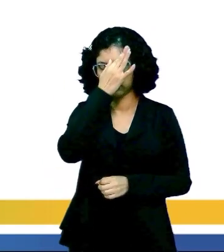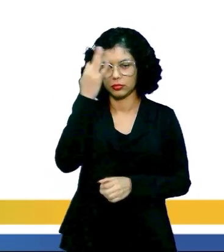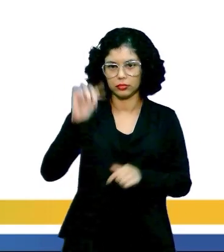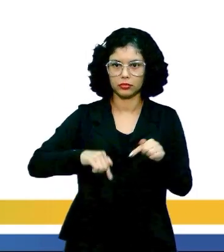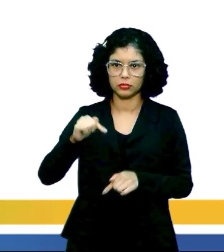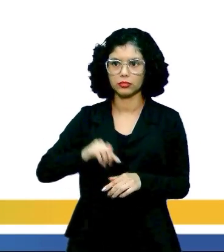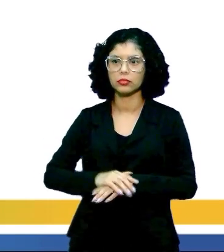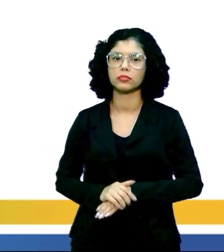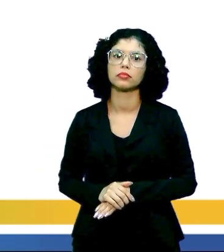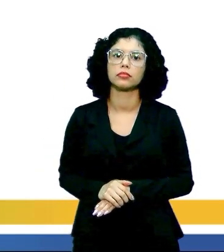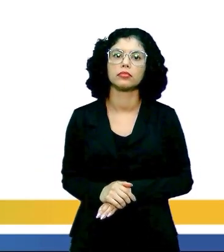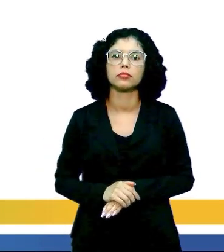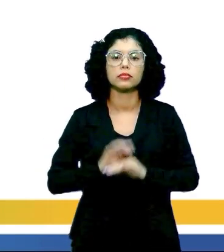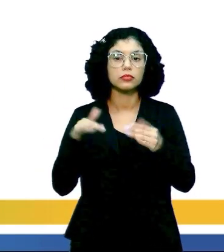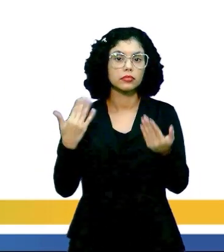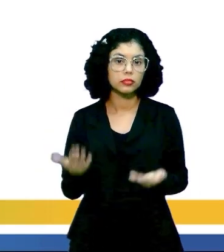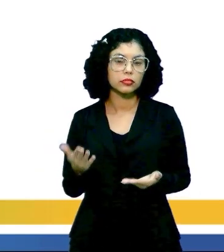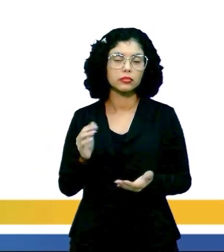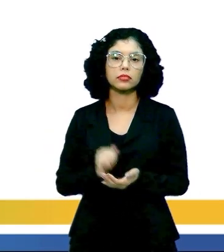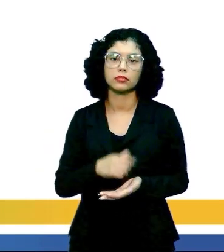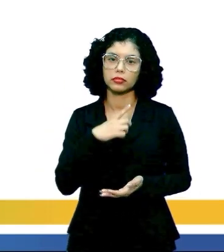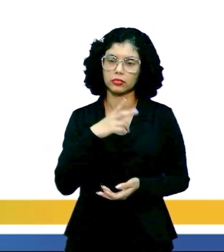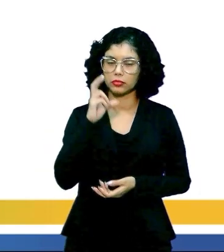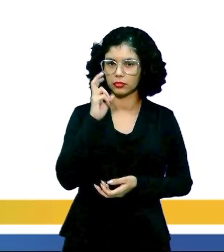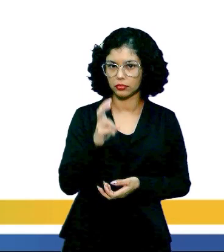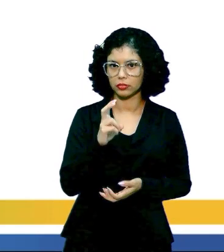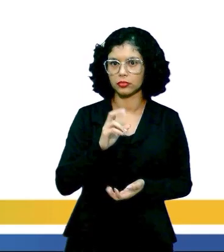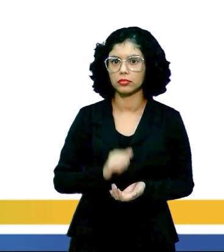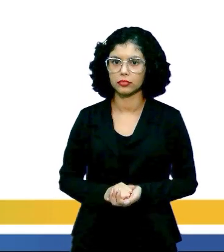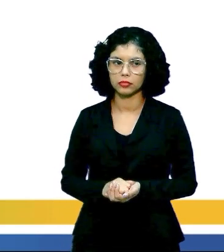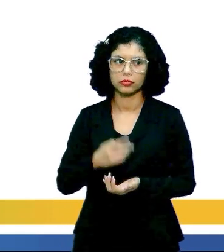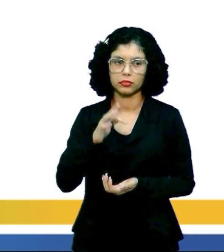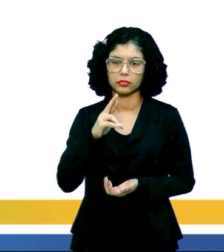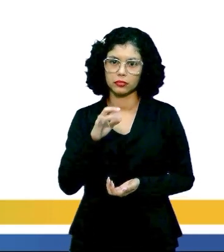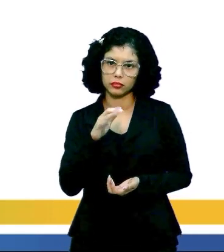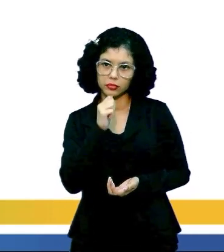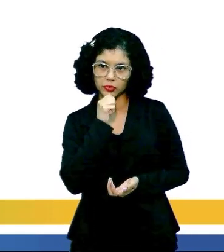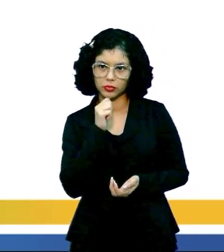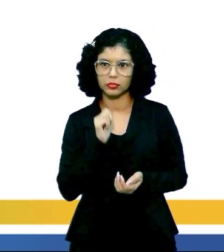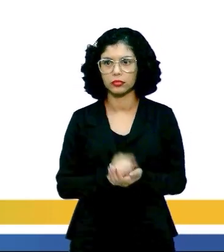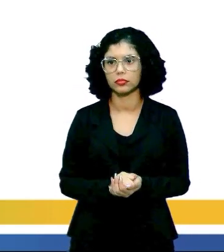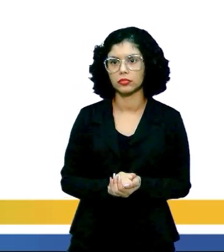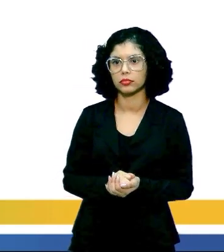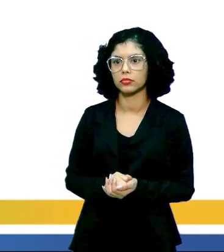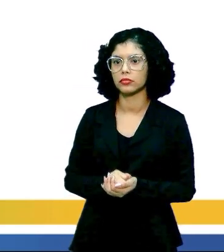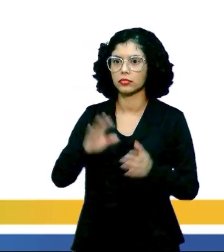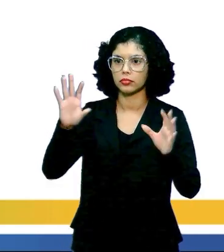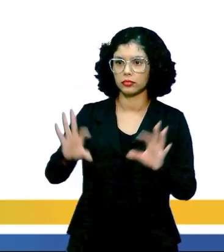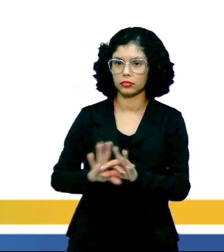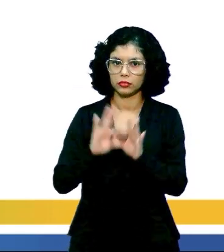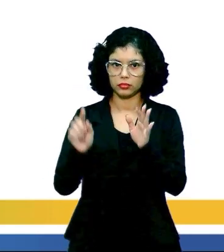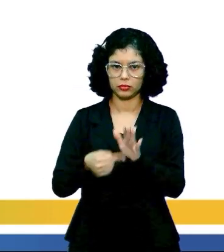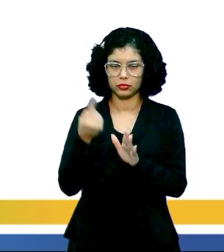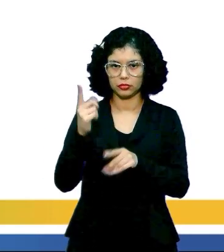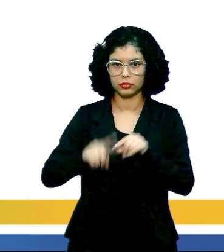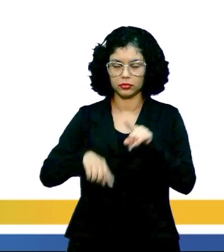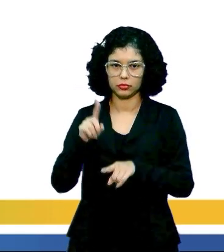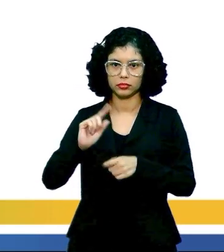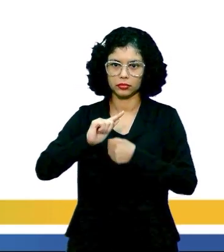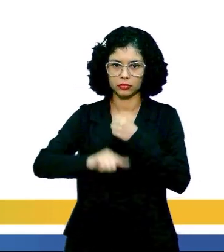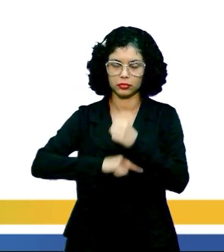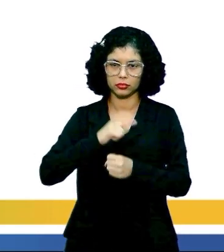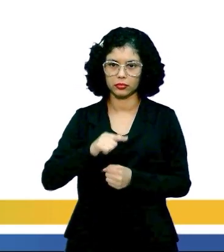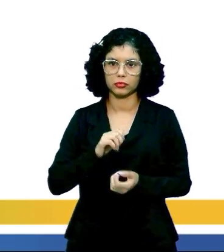de Filosofia Química, no qual continham os 5 postulados que serviam como alicerce da primeira